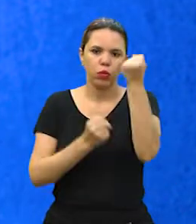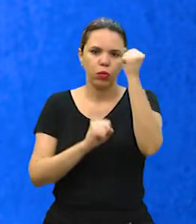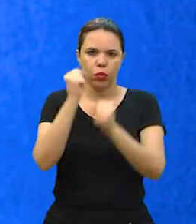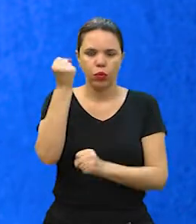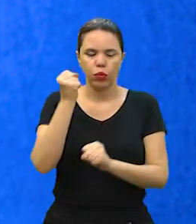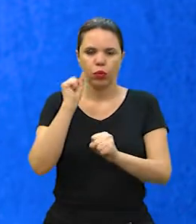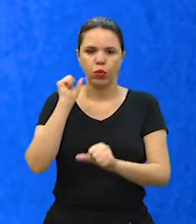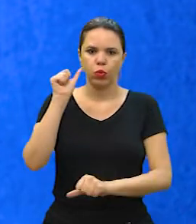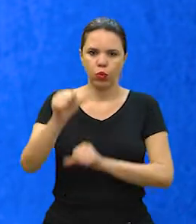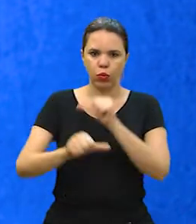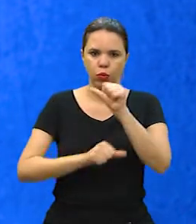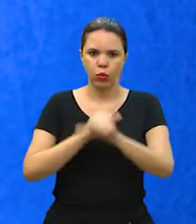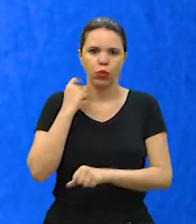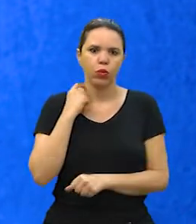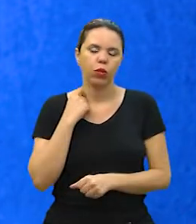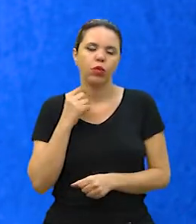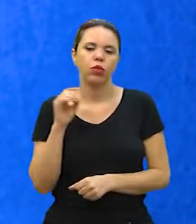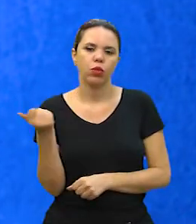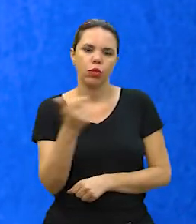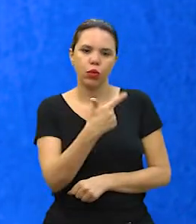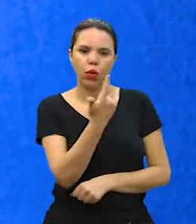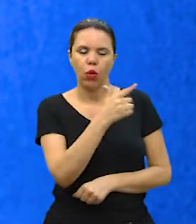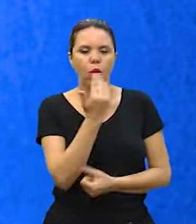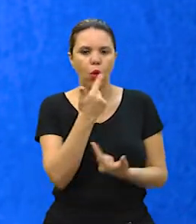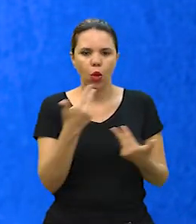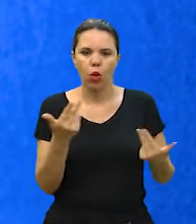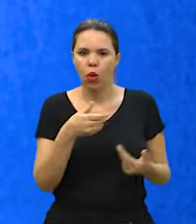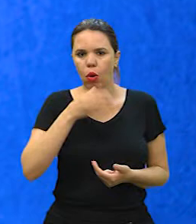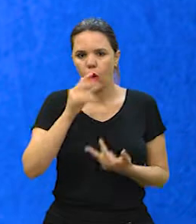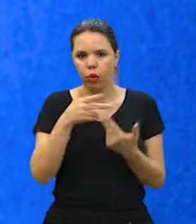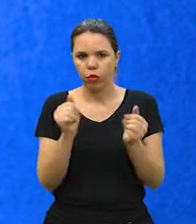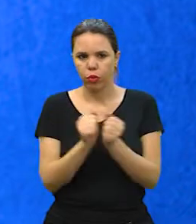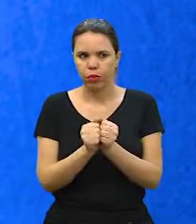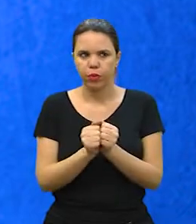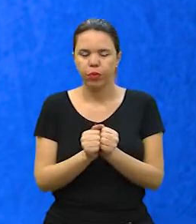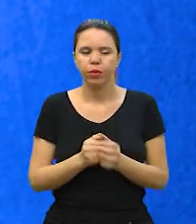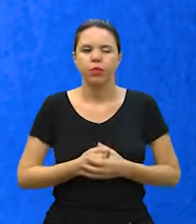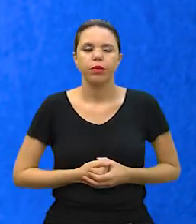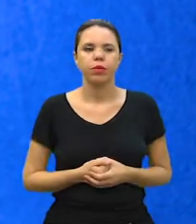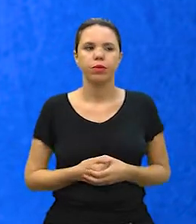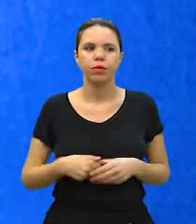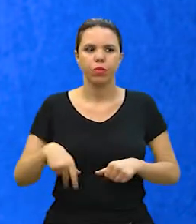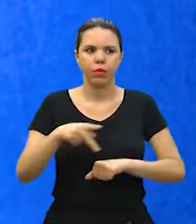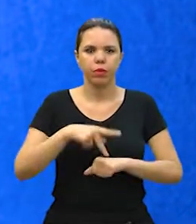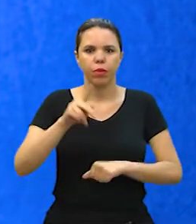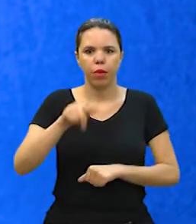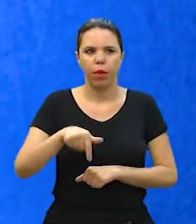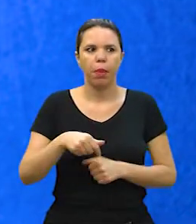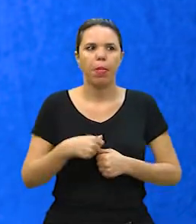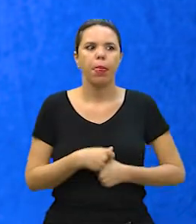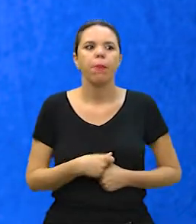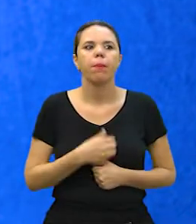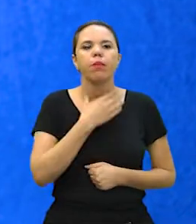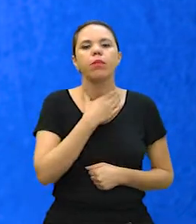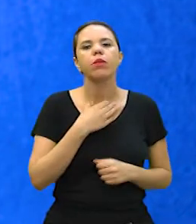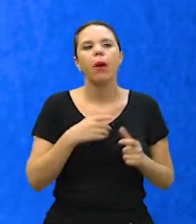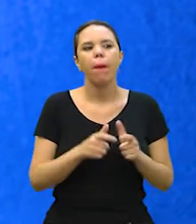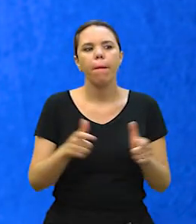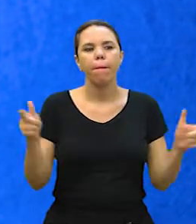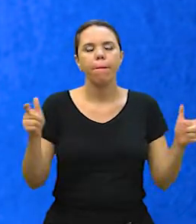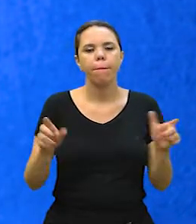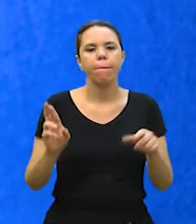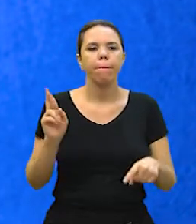de transformação, perdendo apenas para alimentos e bebidas juntos. O país é considerado o